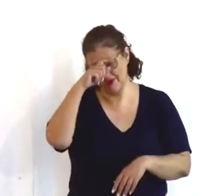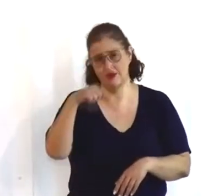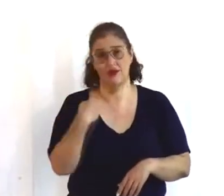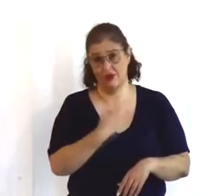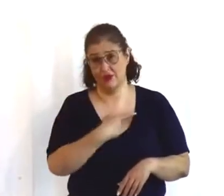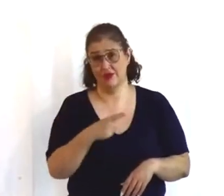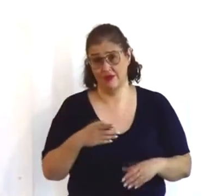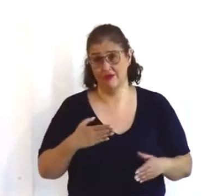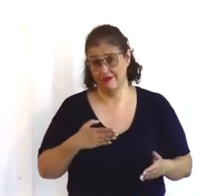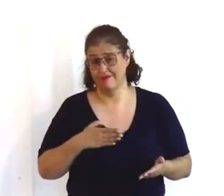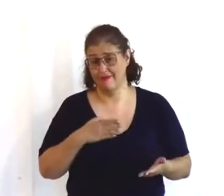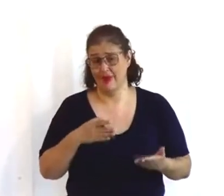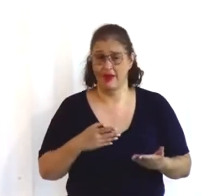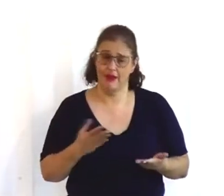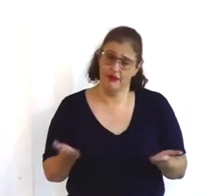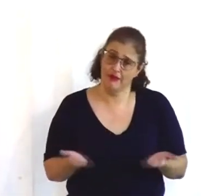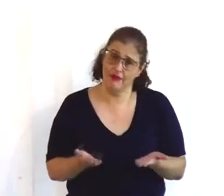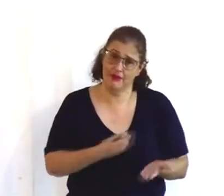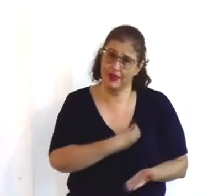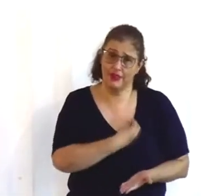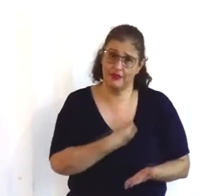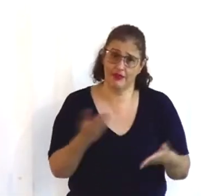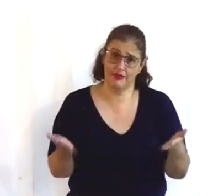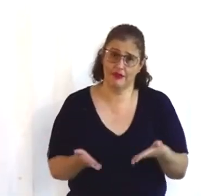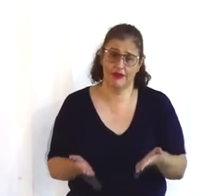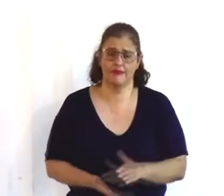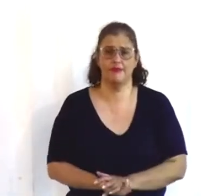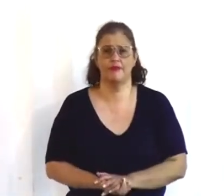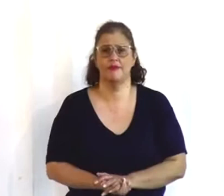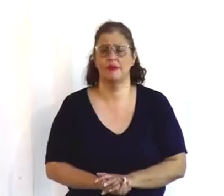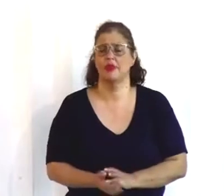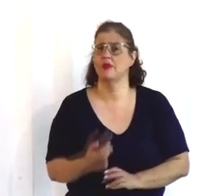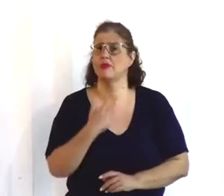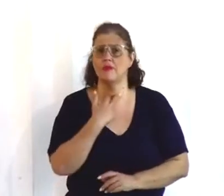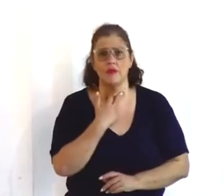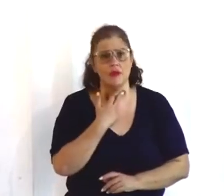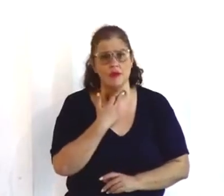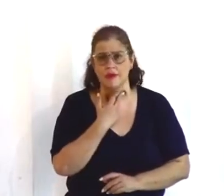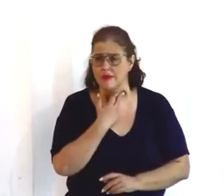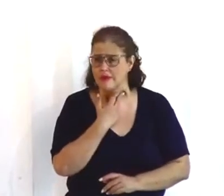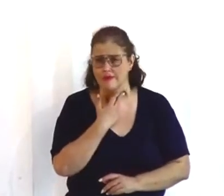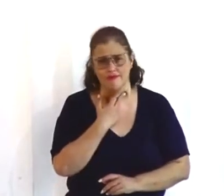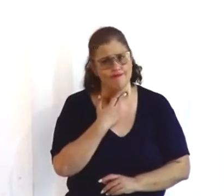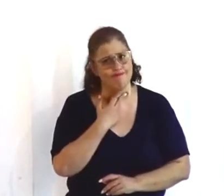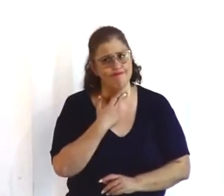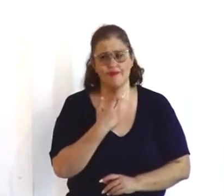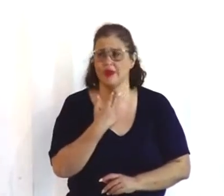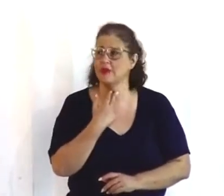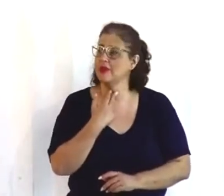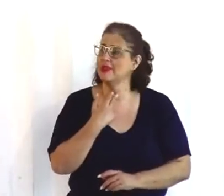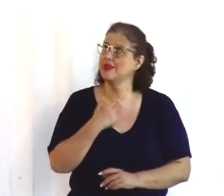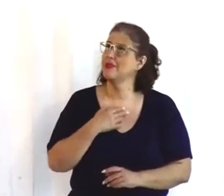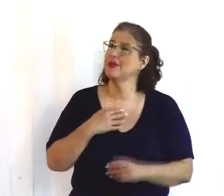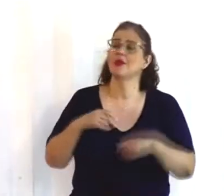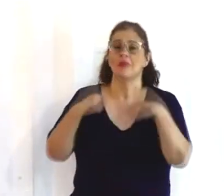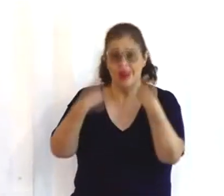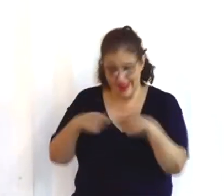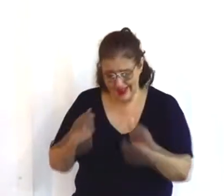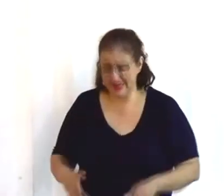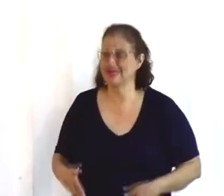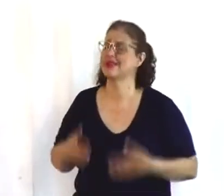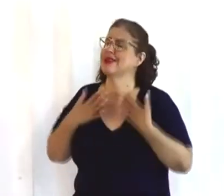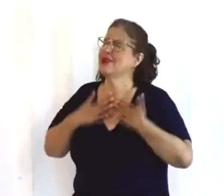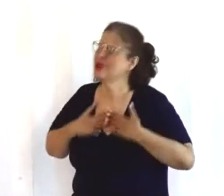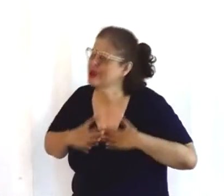tempos difíceis, nós não podemos deixar de descansar nas promessas do nosso